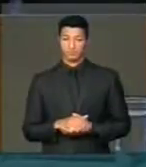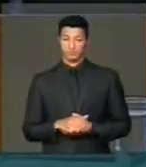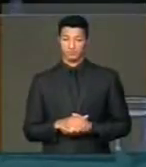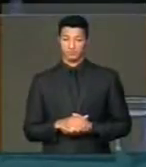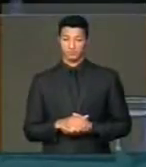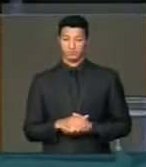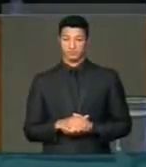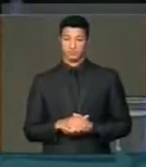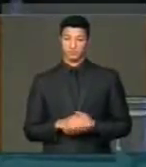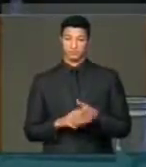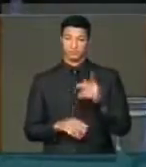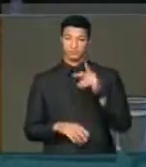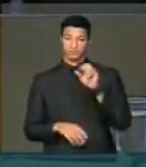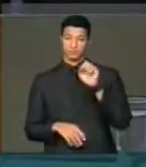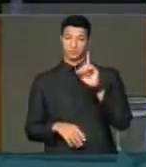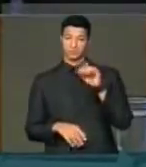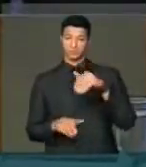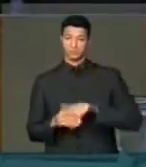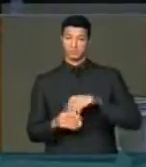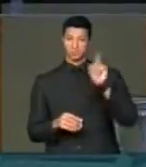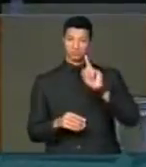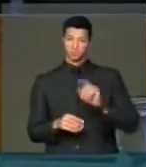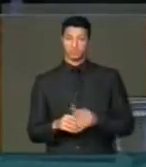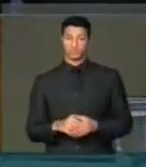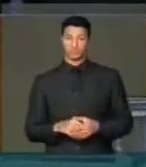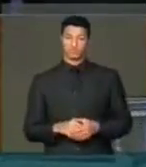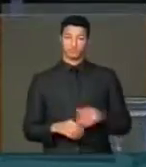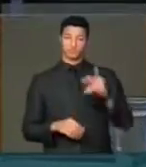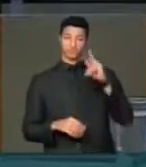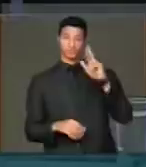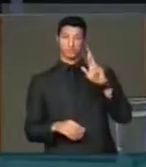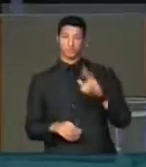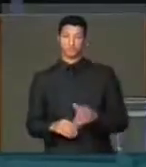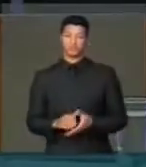PSD? PSD vota não. Não. Como vota o PR?